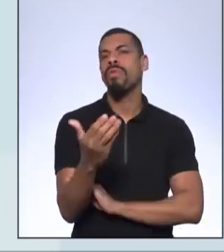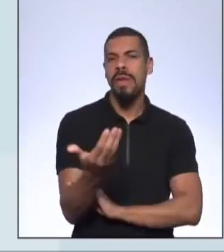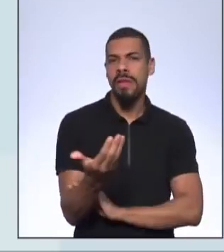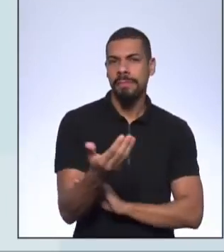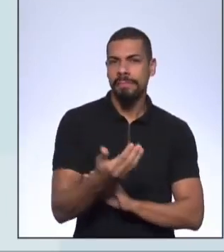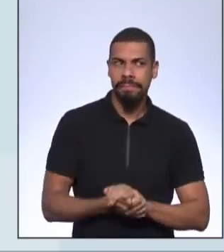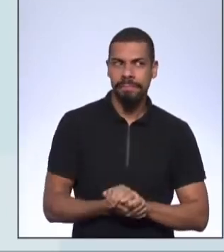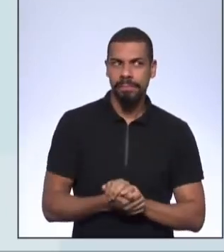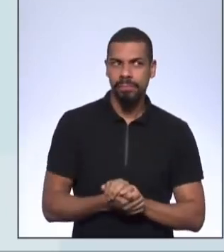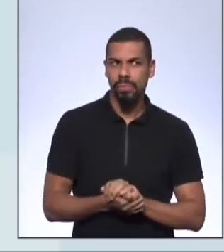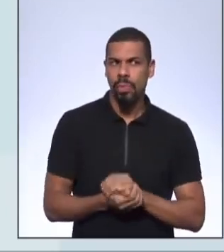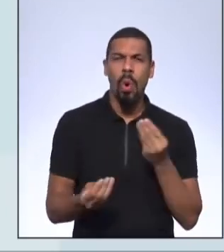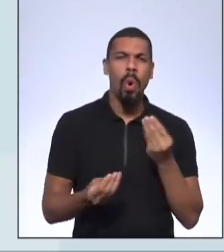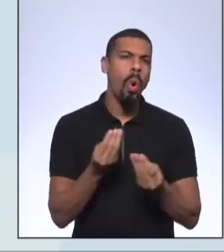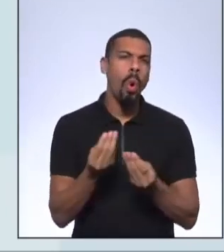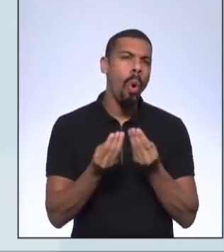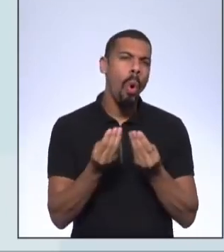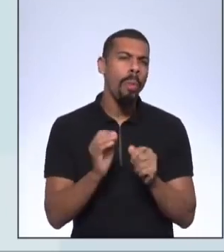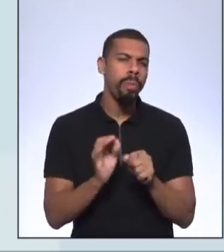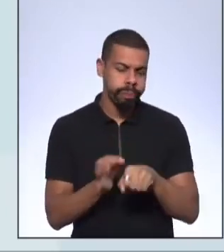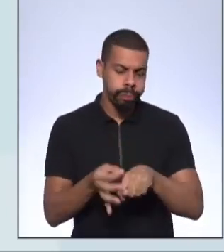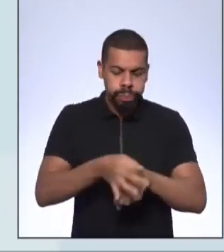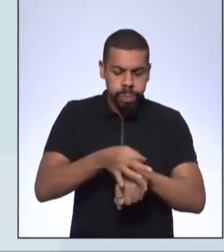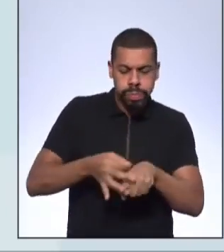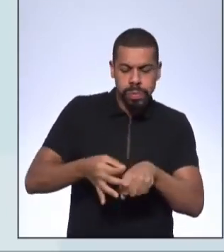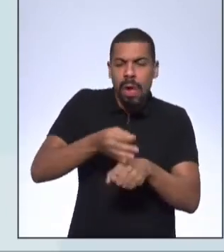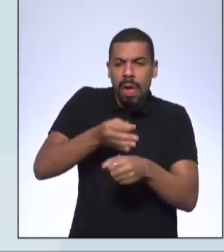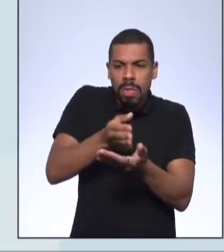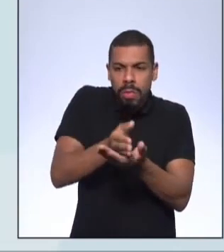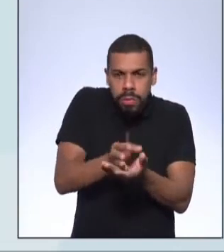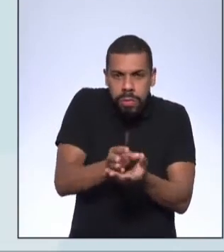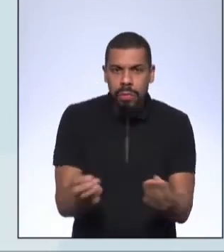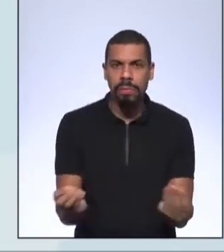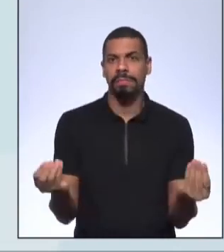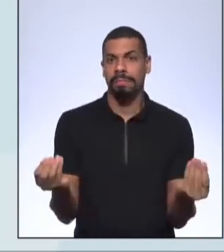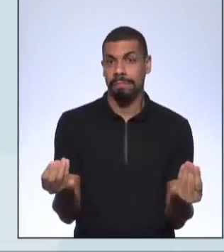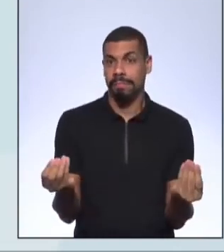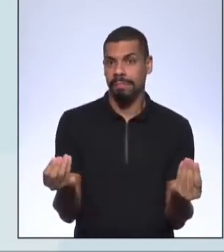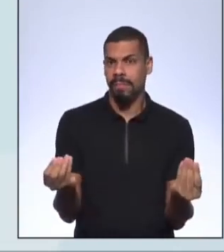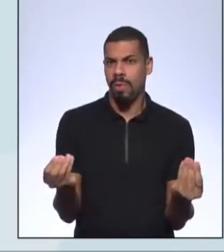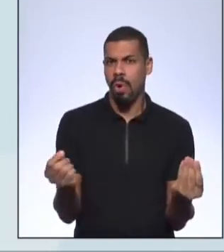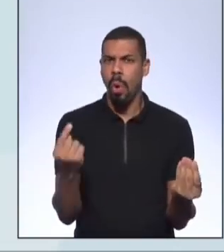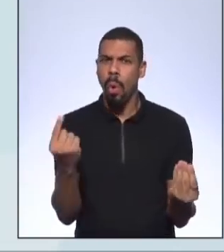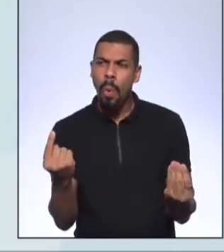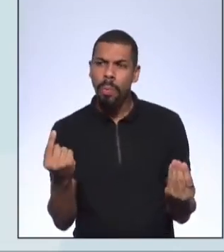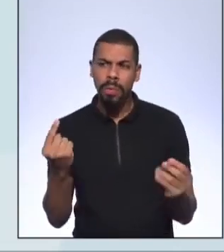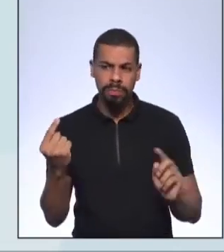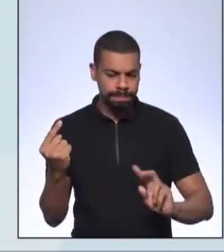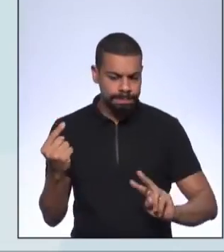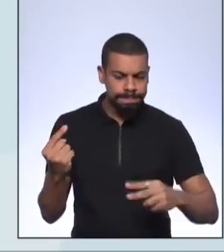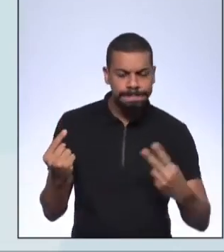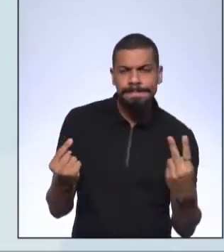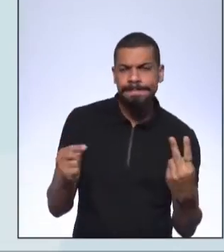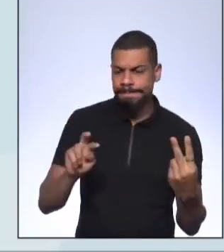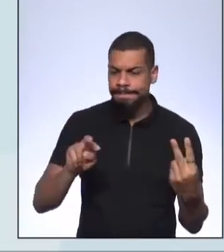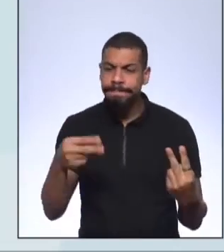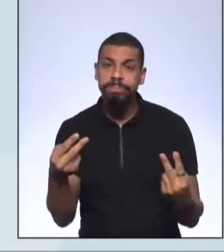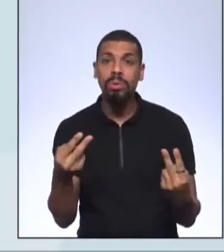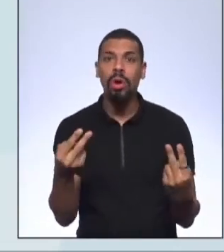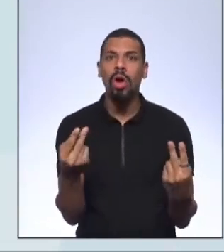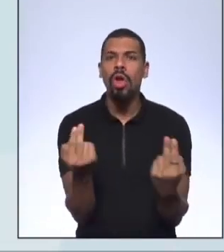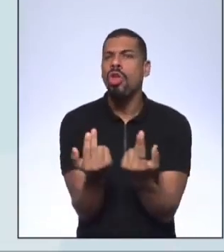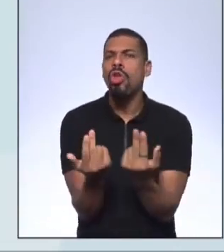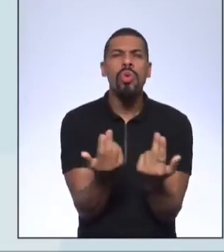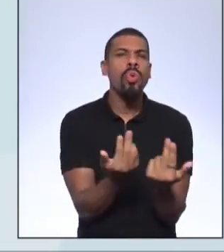Né? Como que é esse processo de mitose, né, que nós chamamos, onde uma célula gera outras duas idênticas a ela.